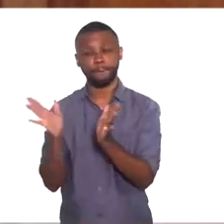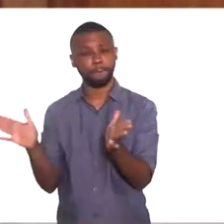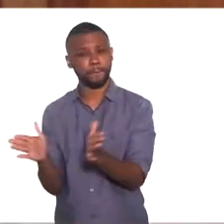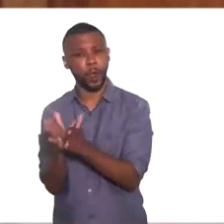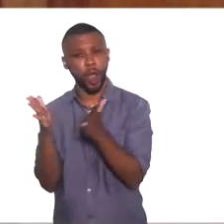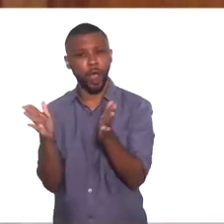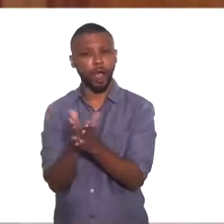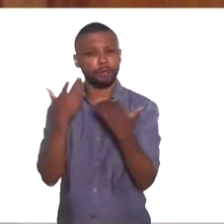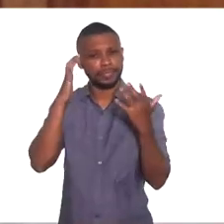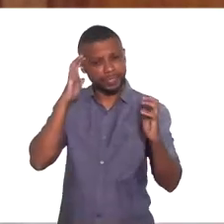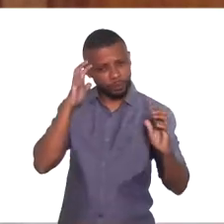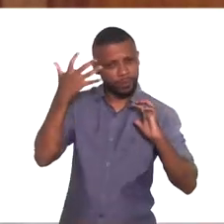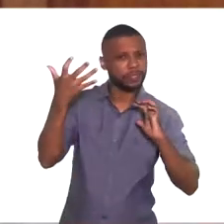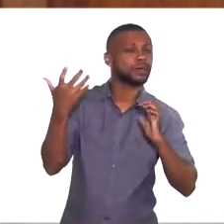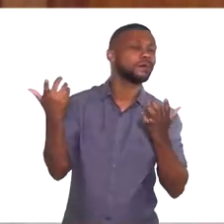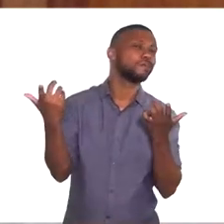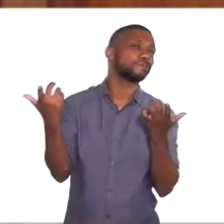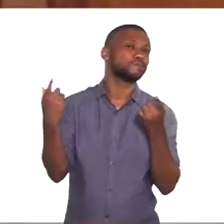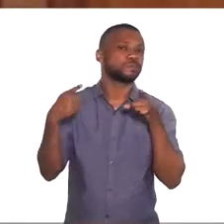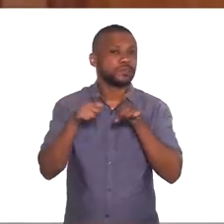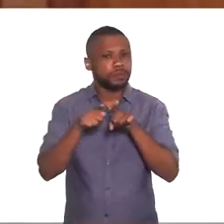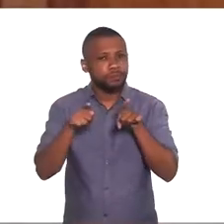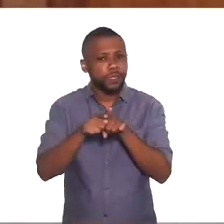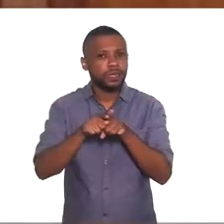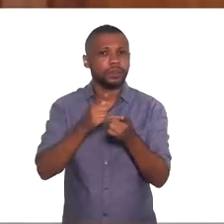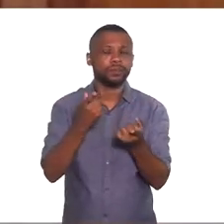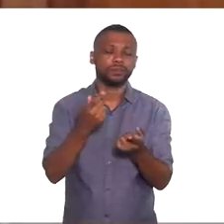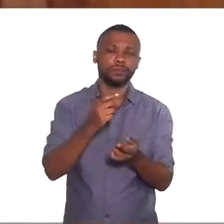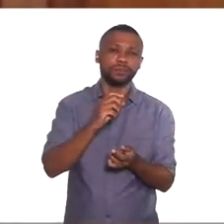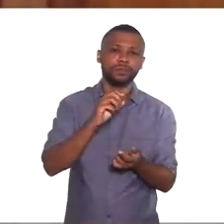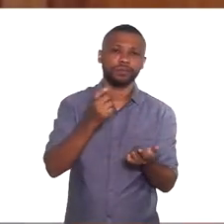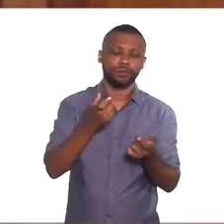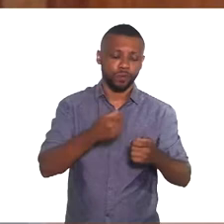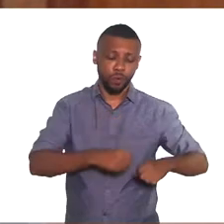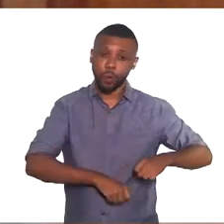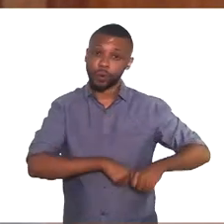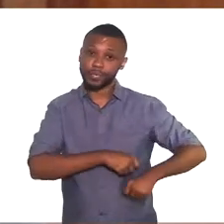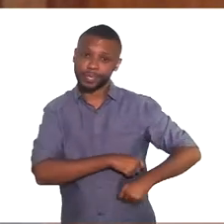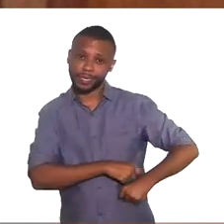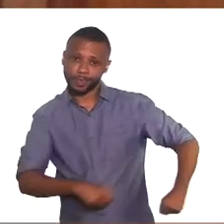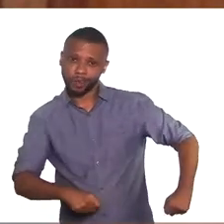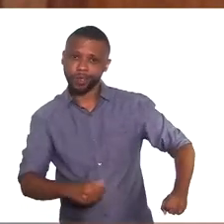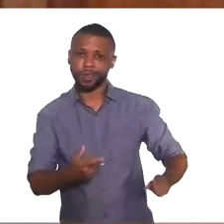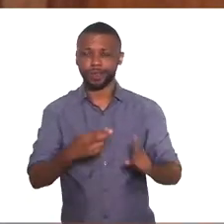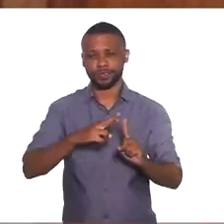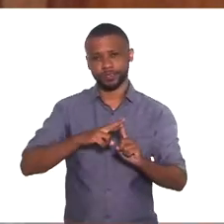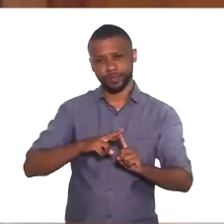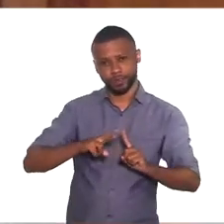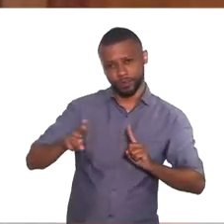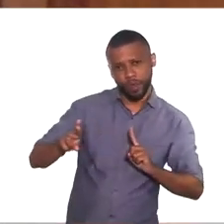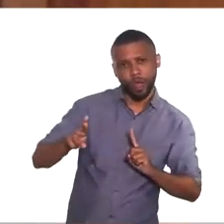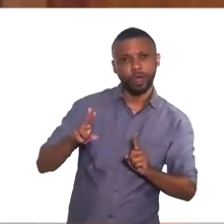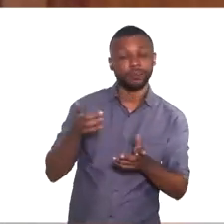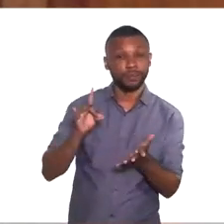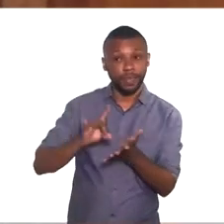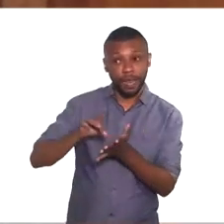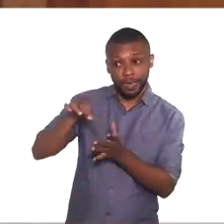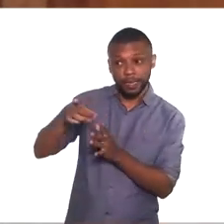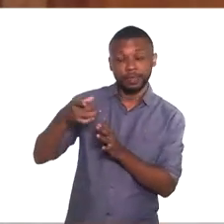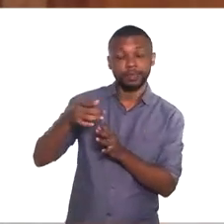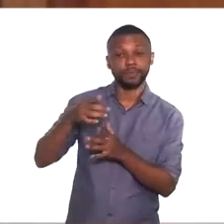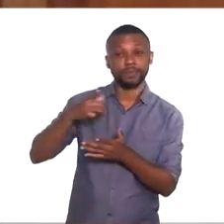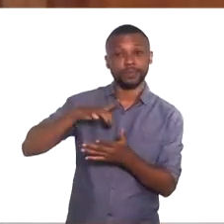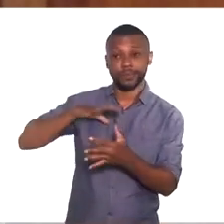e todas as classes todas as várias situações e exclusivos da minha sacerdotes também nos religiosos